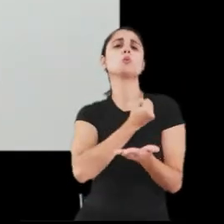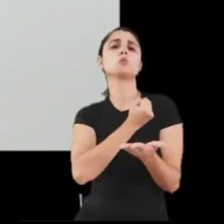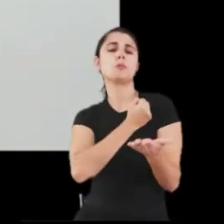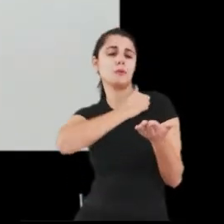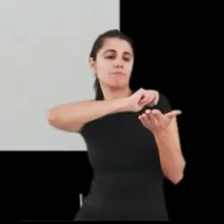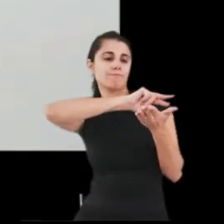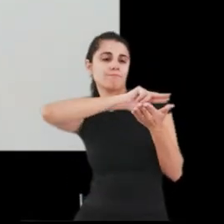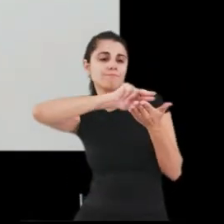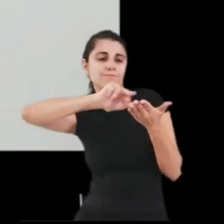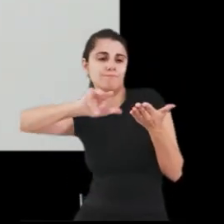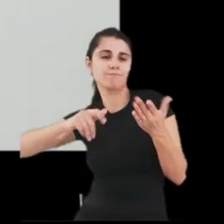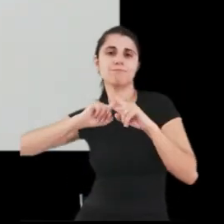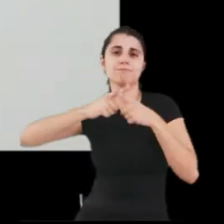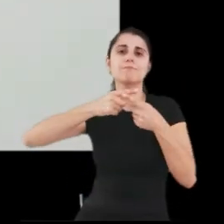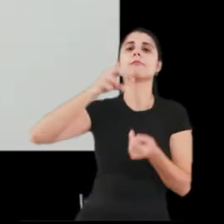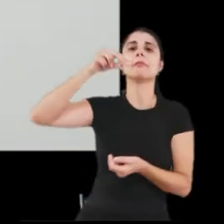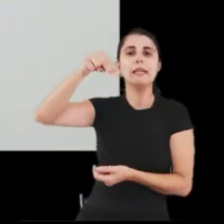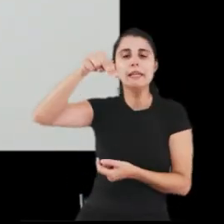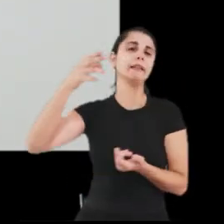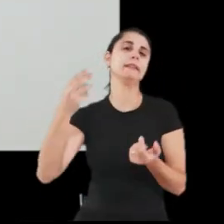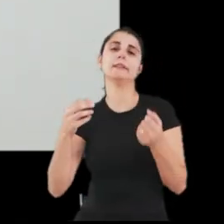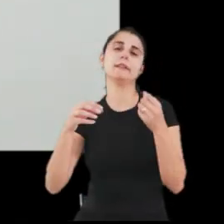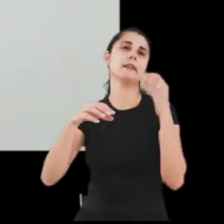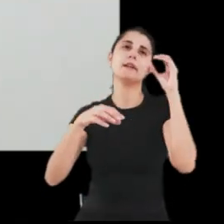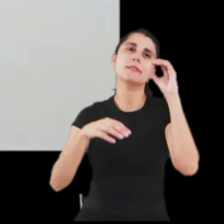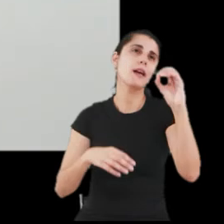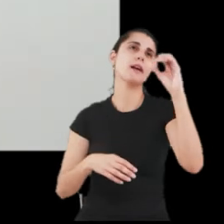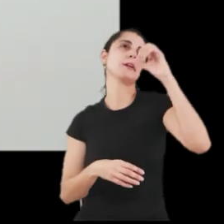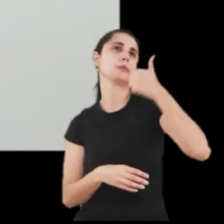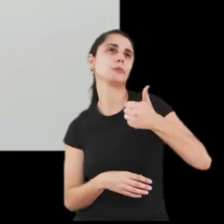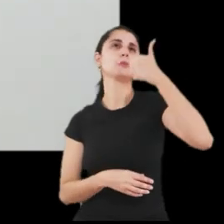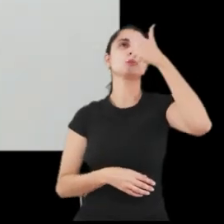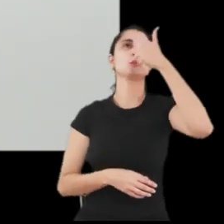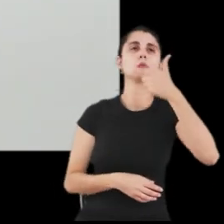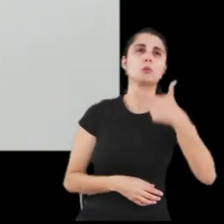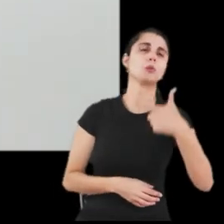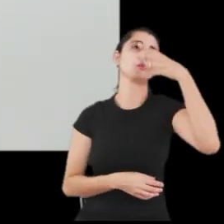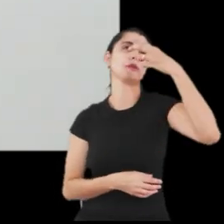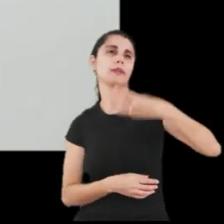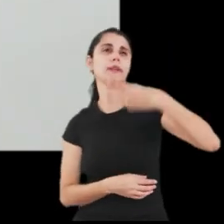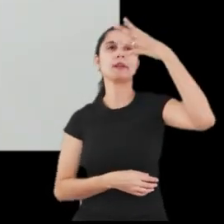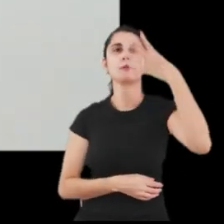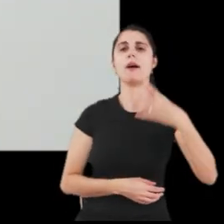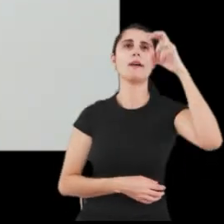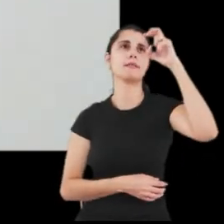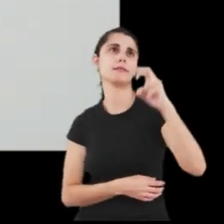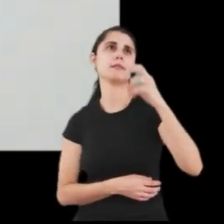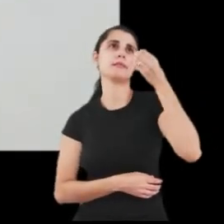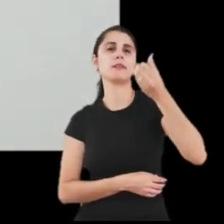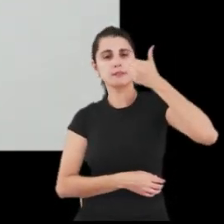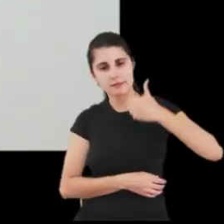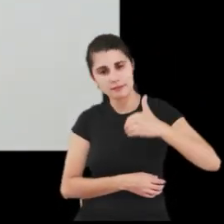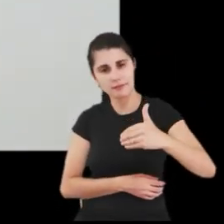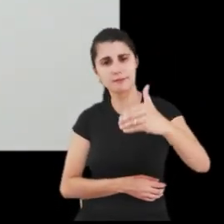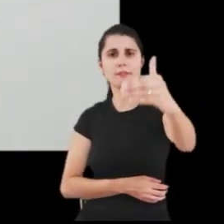vai pegar os naturais 0, 1, 2, 3, 4, 5 e assim por diante